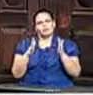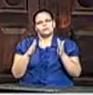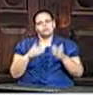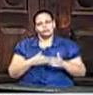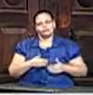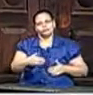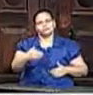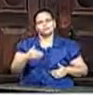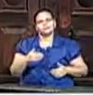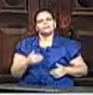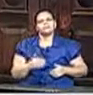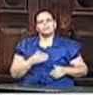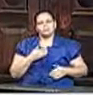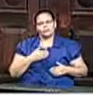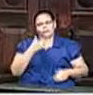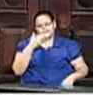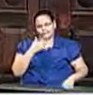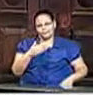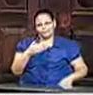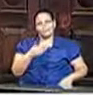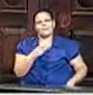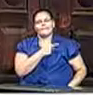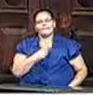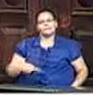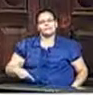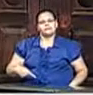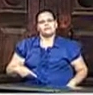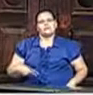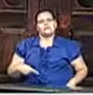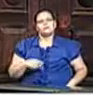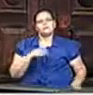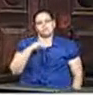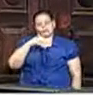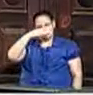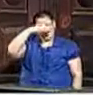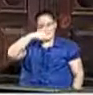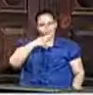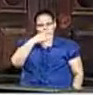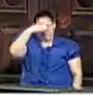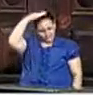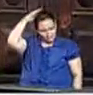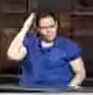perpetrados, tendo à frente da presidência da República o senhor Michel Temer. Muito obrigado.